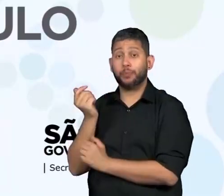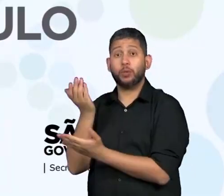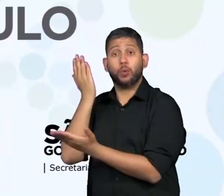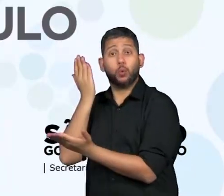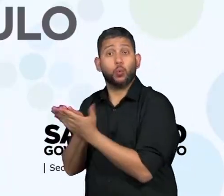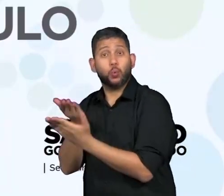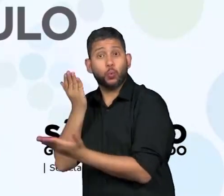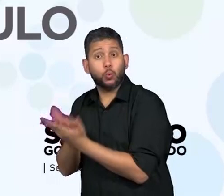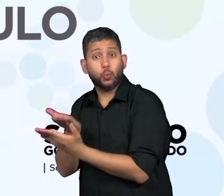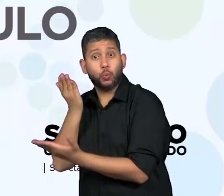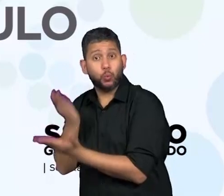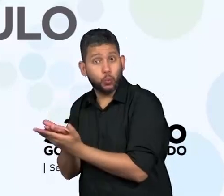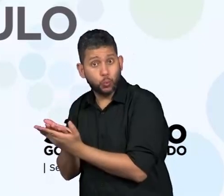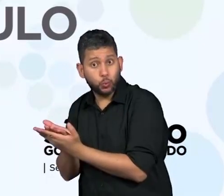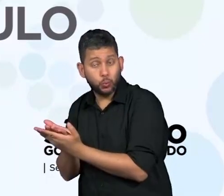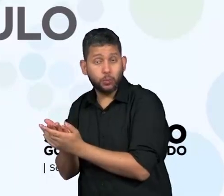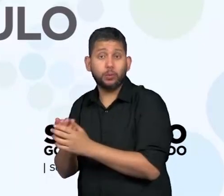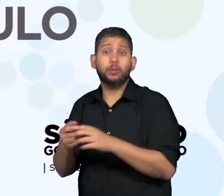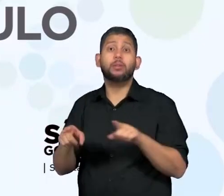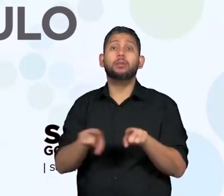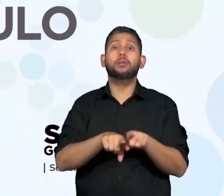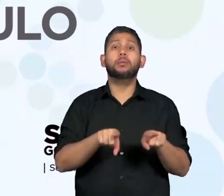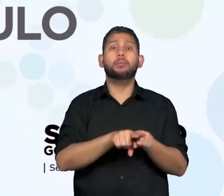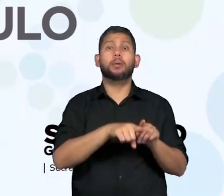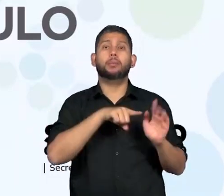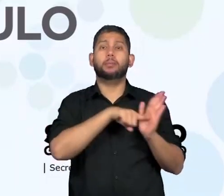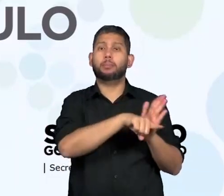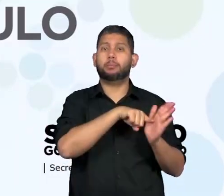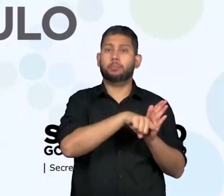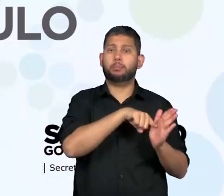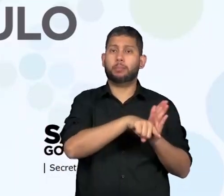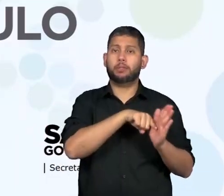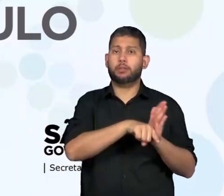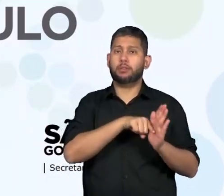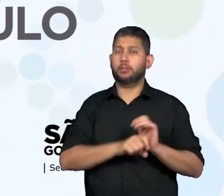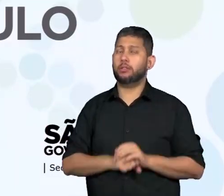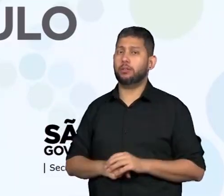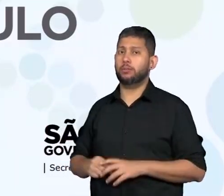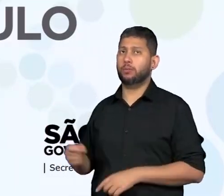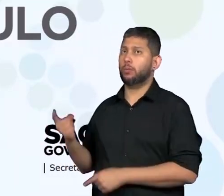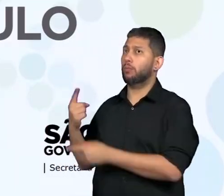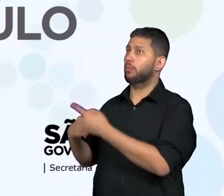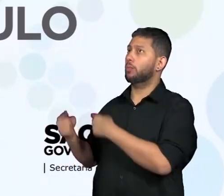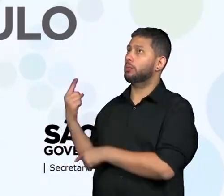estudos e pesquisas, nós falamos, deixa eu voltar aqui um pouquinho.